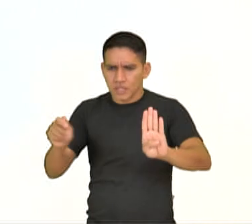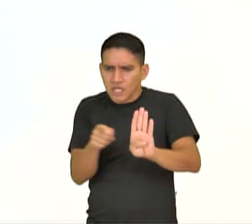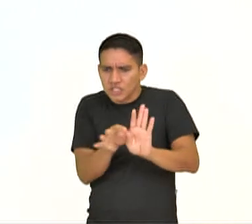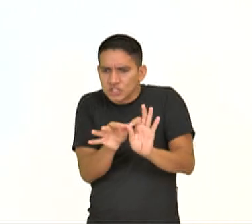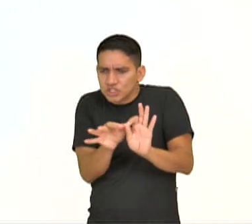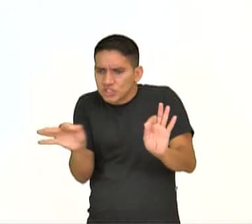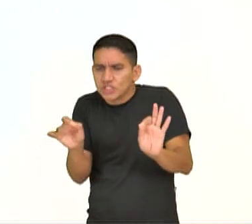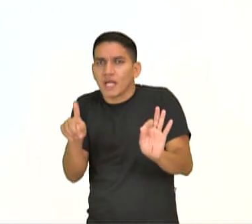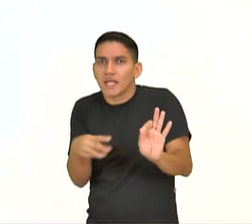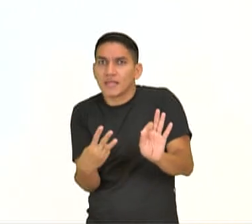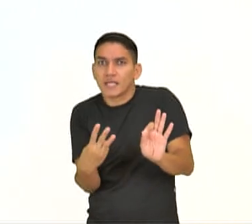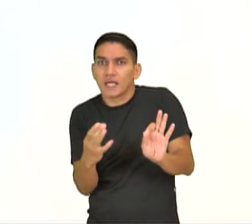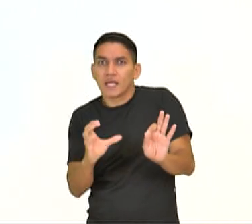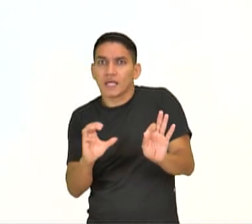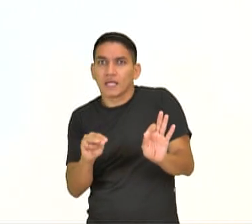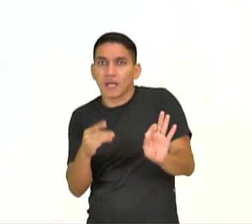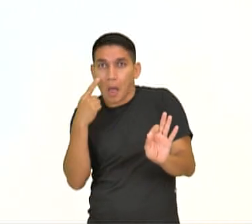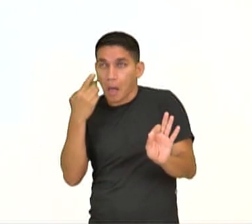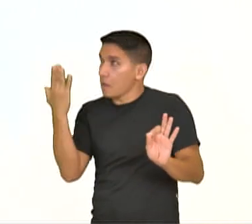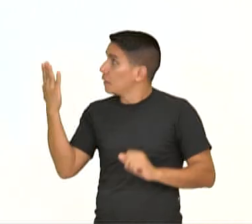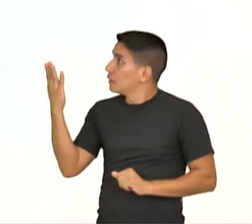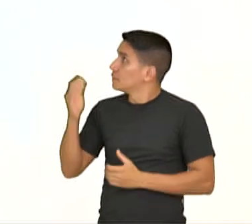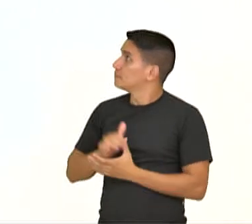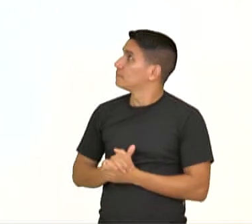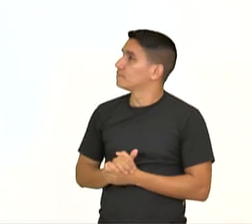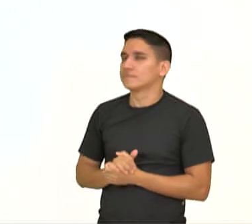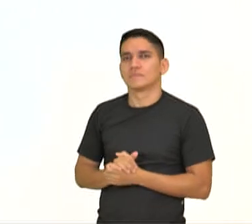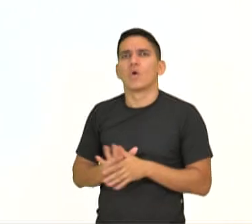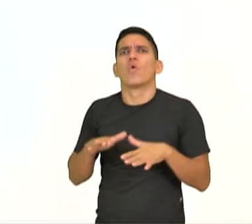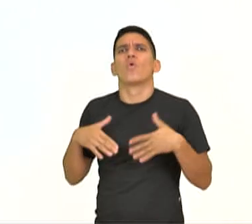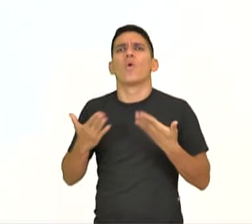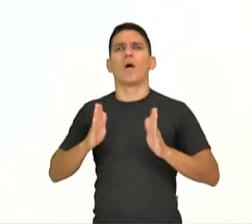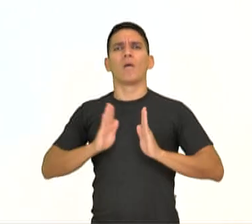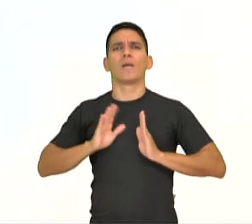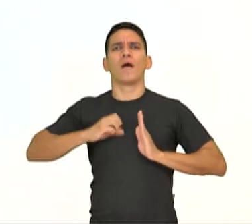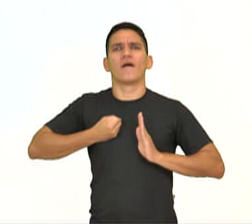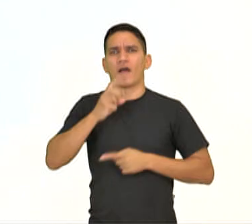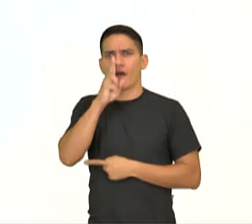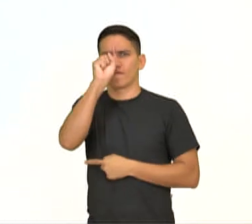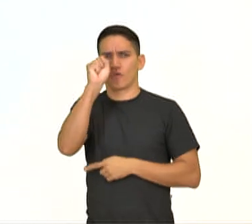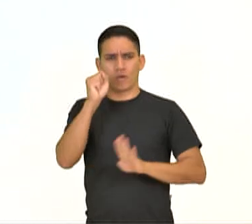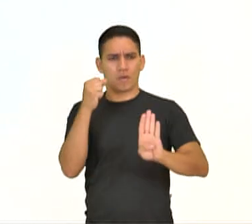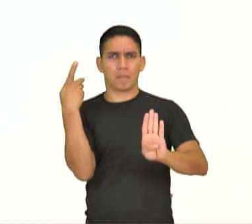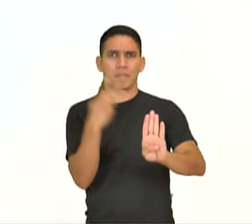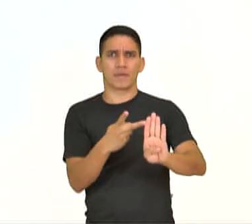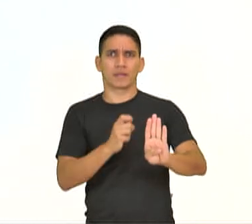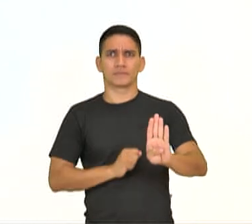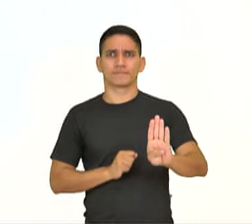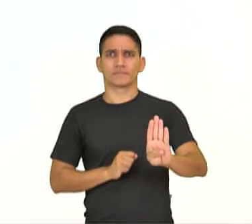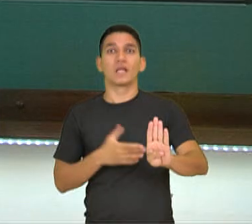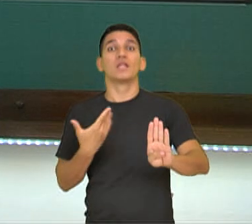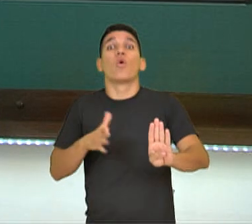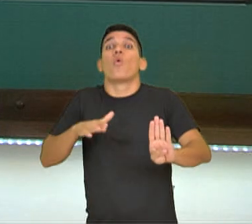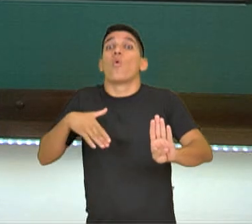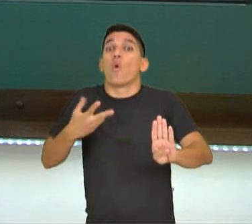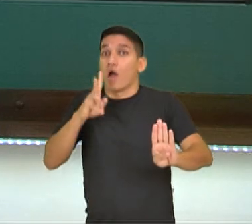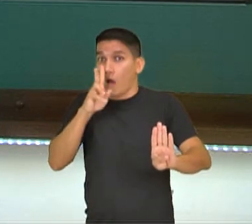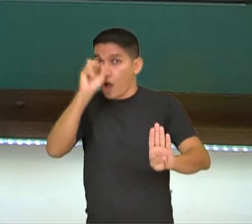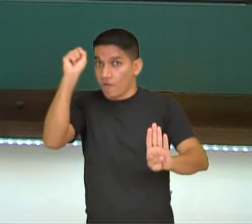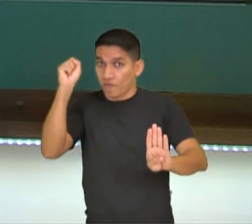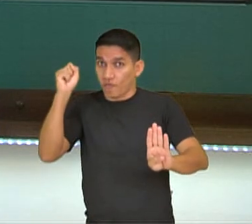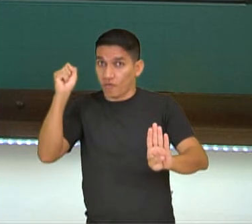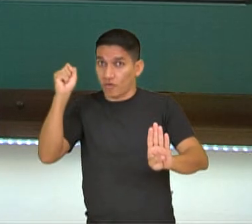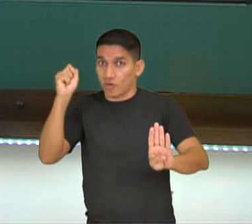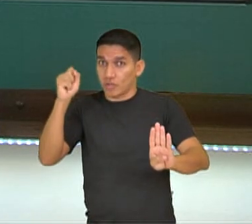outro, conforme a figura abaixo. Qual é o módulo da força na carga B? Então a gente quer saber qual é a força que